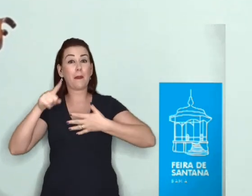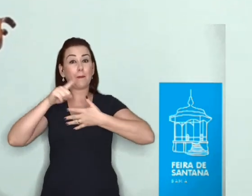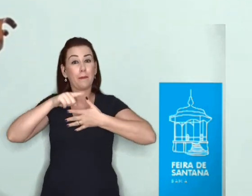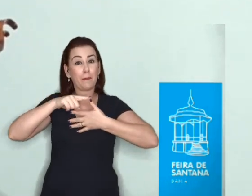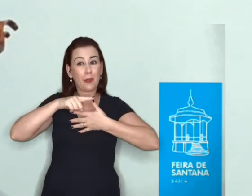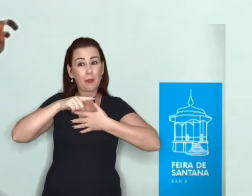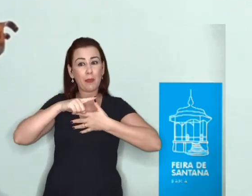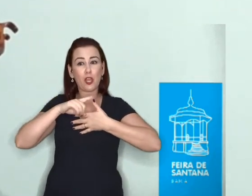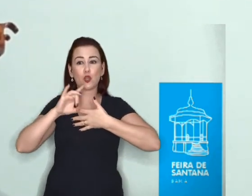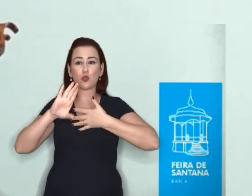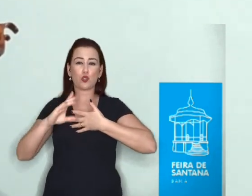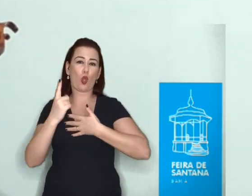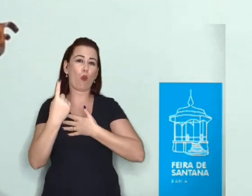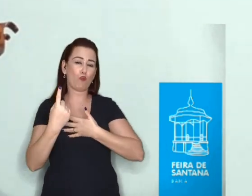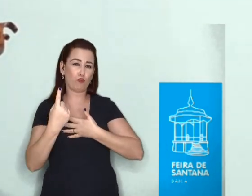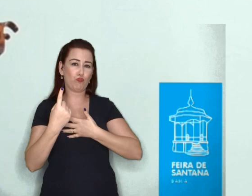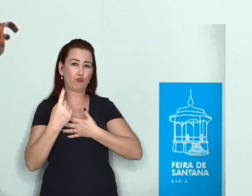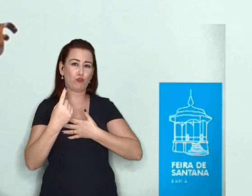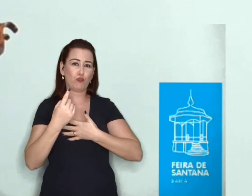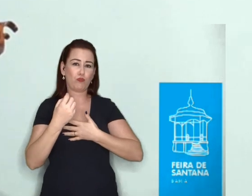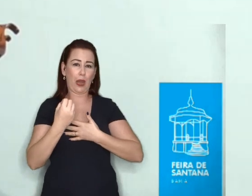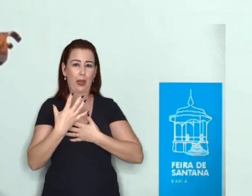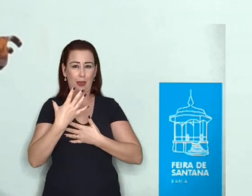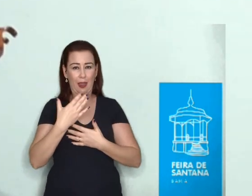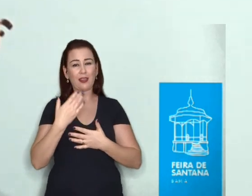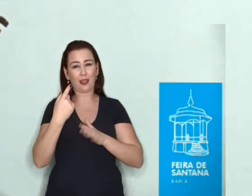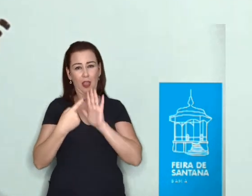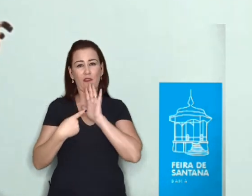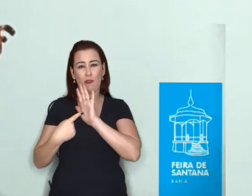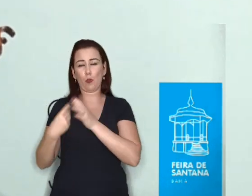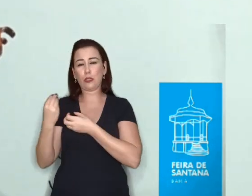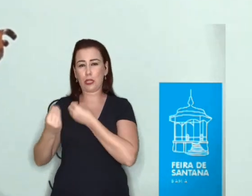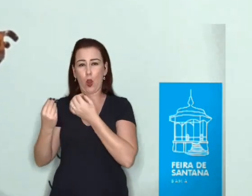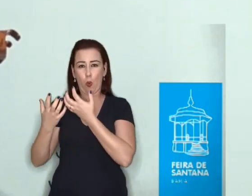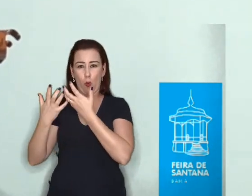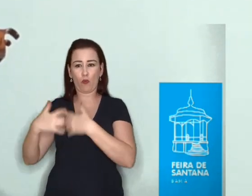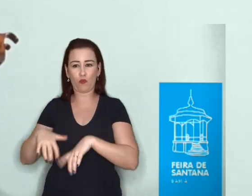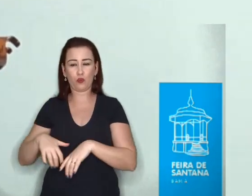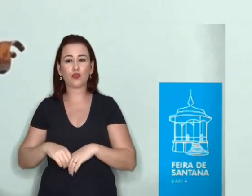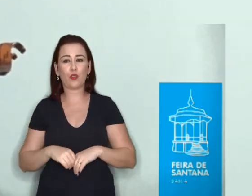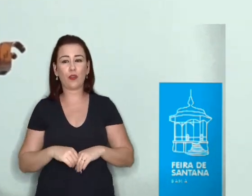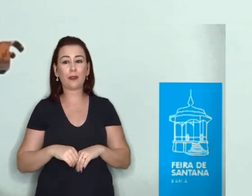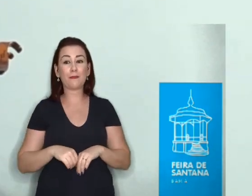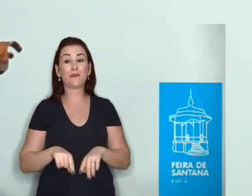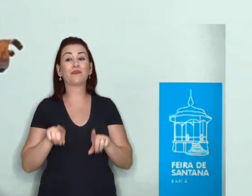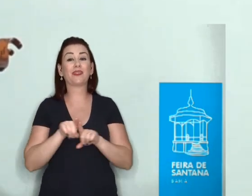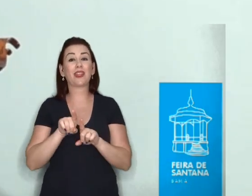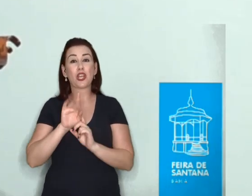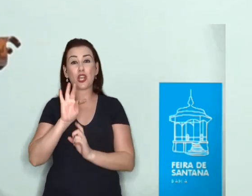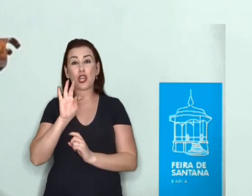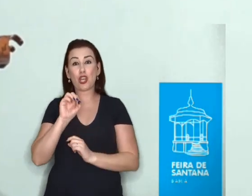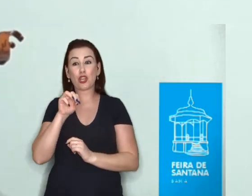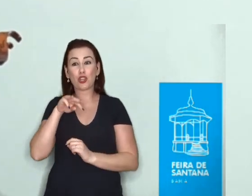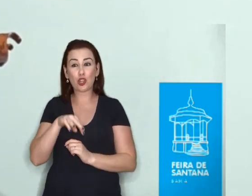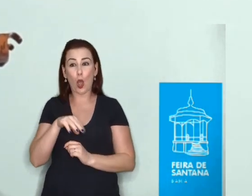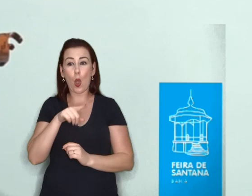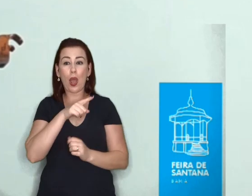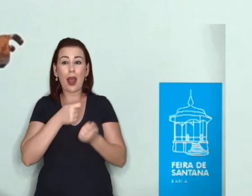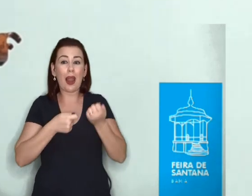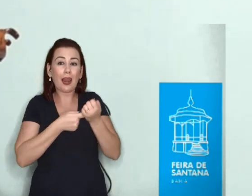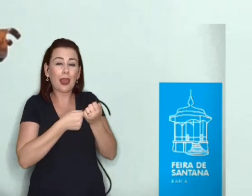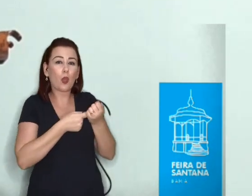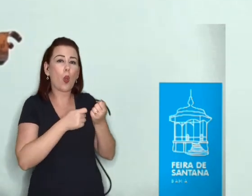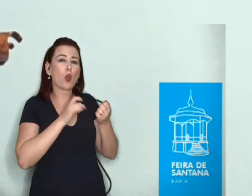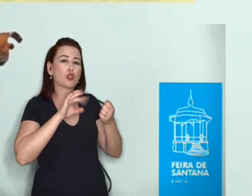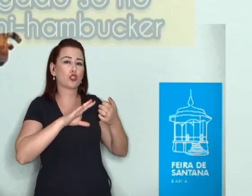coloco na primeira posição, eu vou ter só esse daqui ligado. Então, vou mostrar isso na prática. Ah, e o tom eu liguei só no mini humbucker.